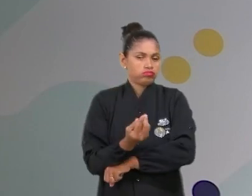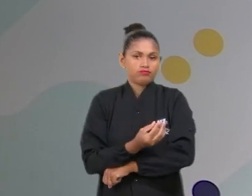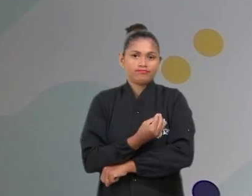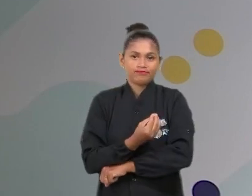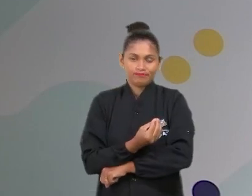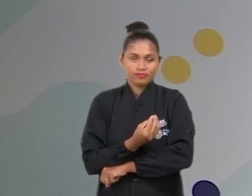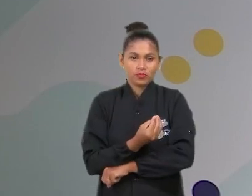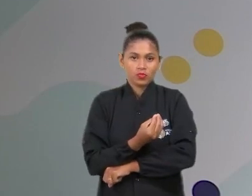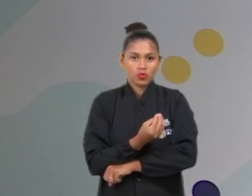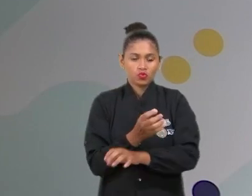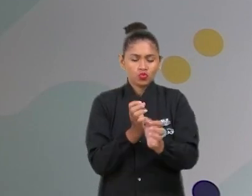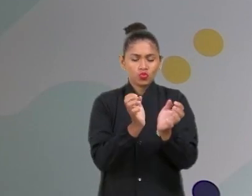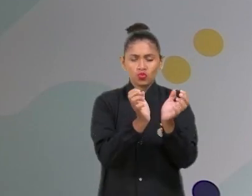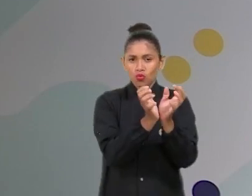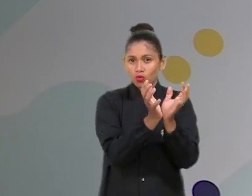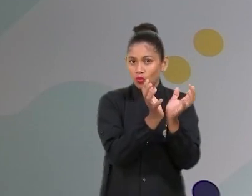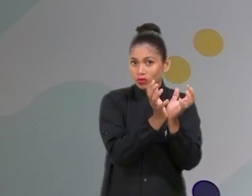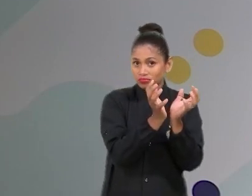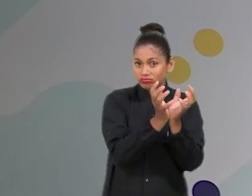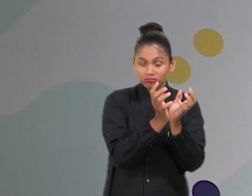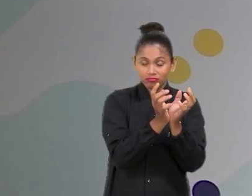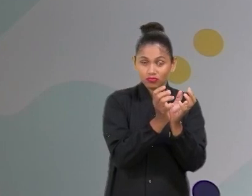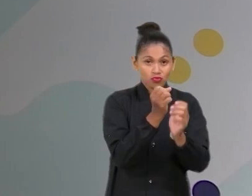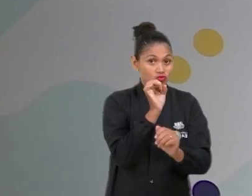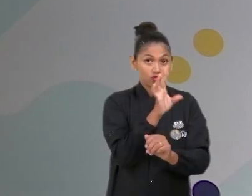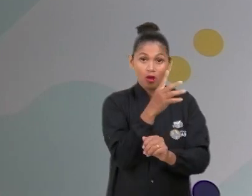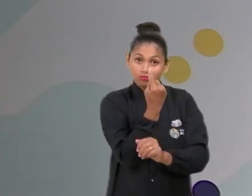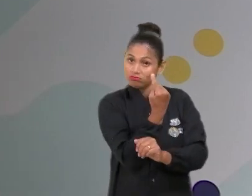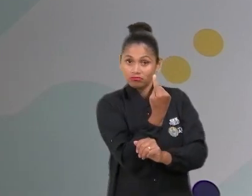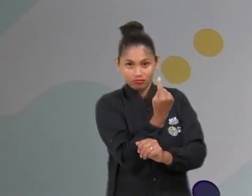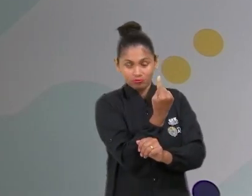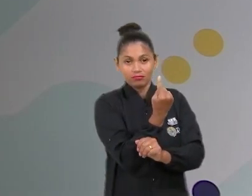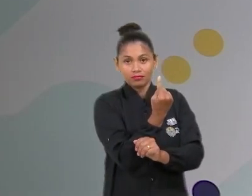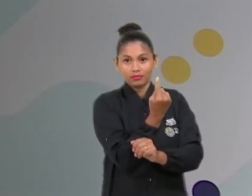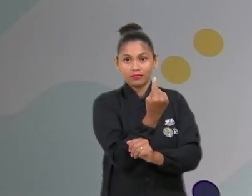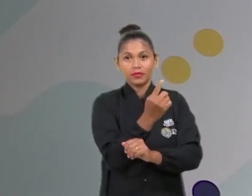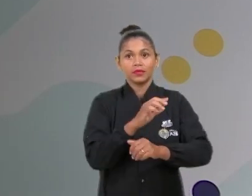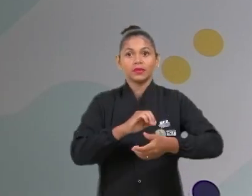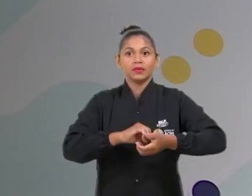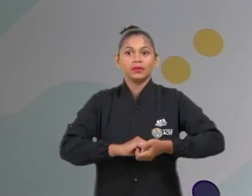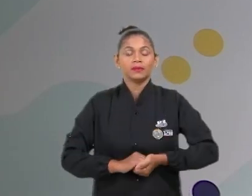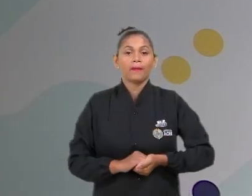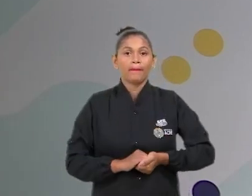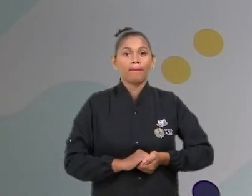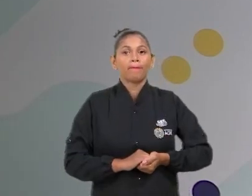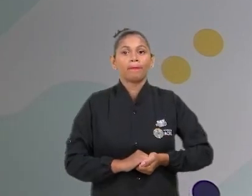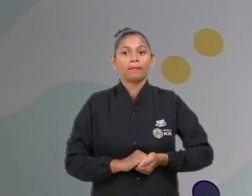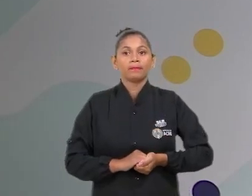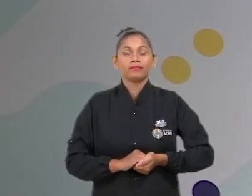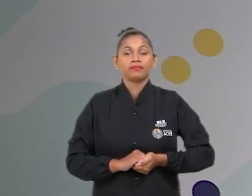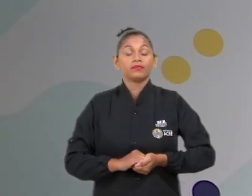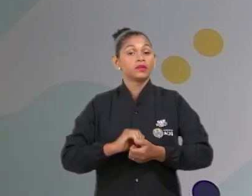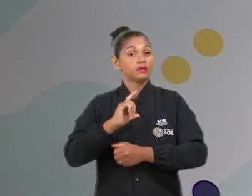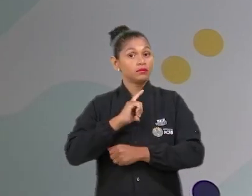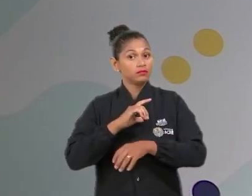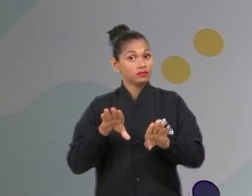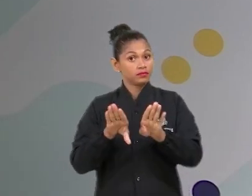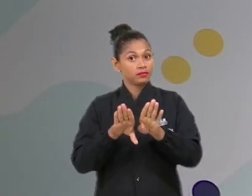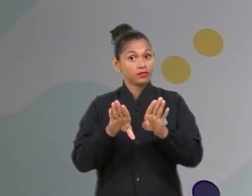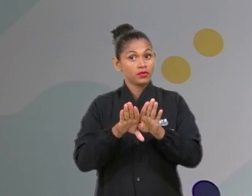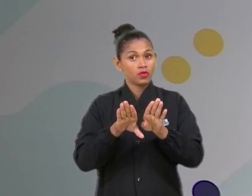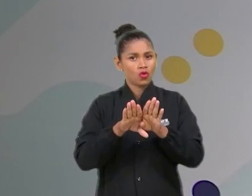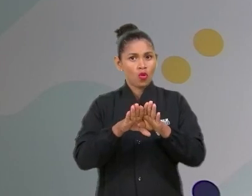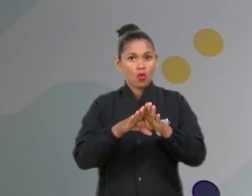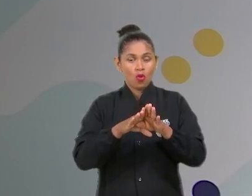desse pequeno grupo, tá? Formado apenas por esse único elemento químico hidrogênio. Vamos ter também um